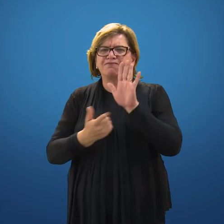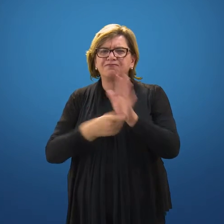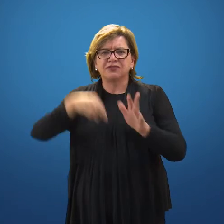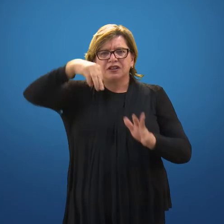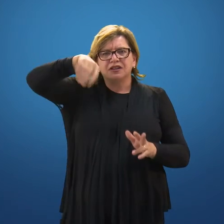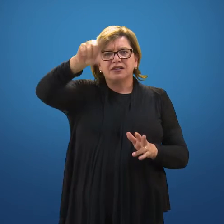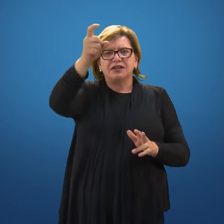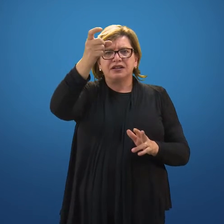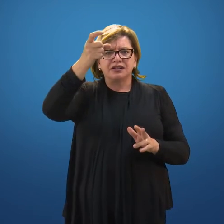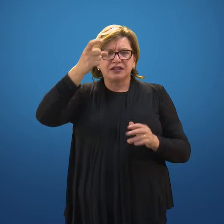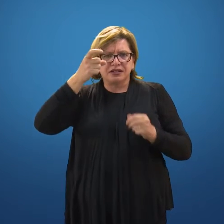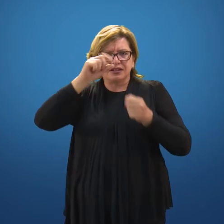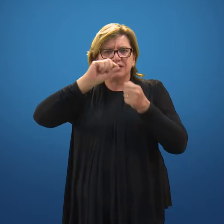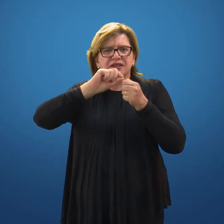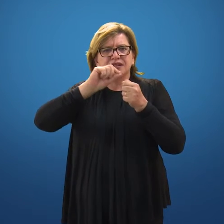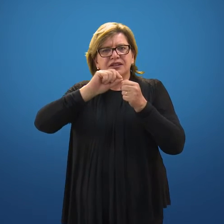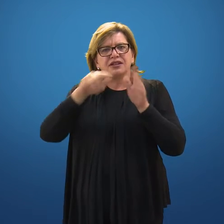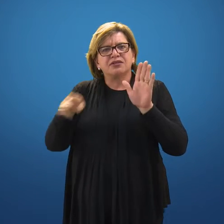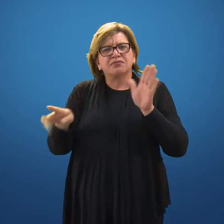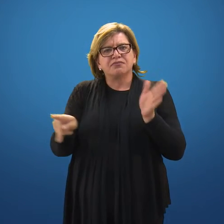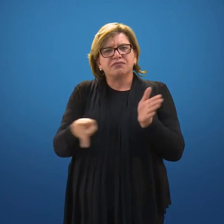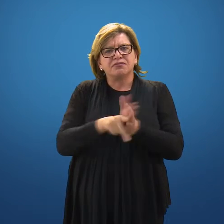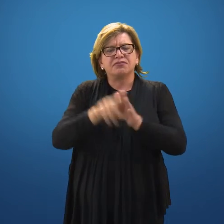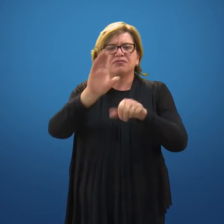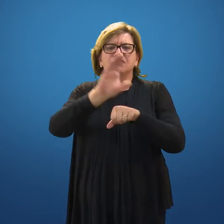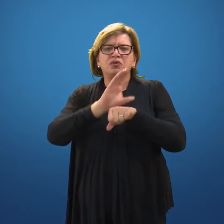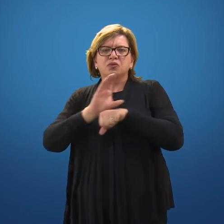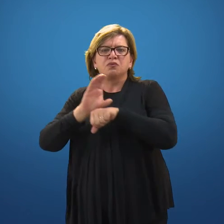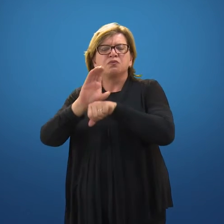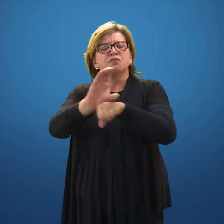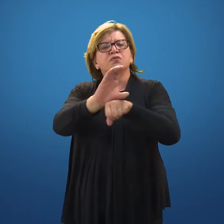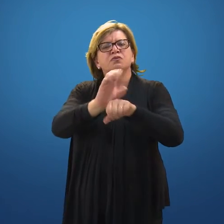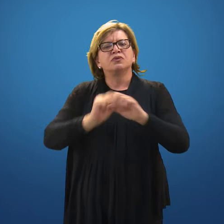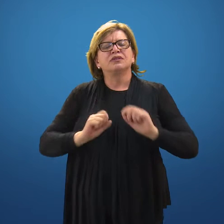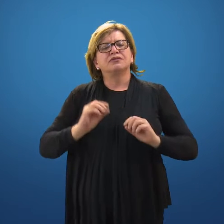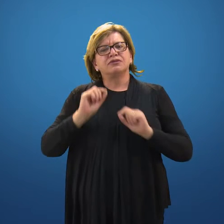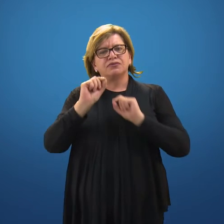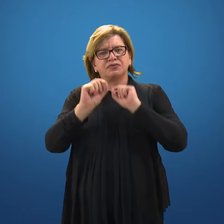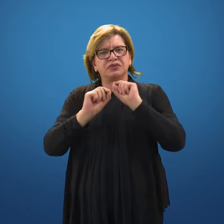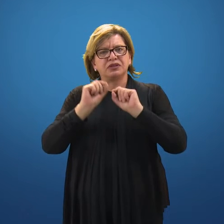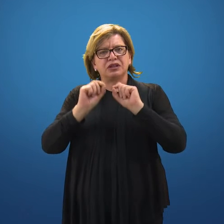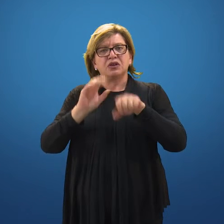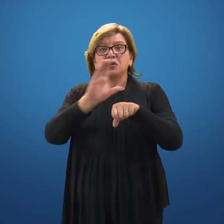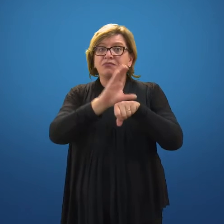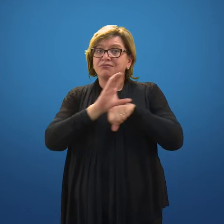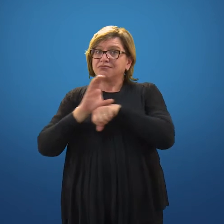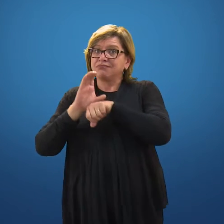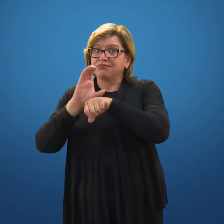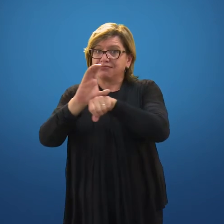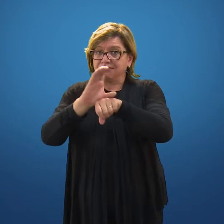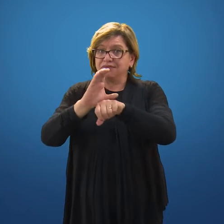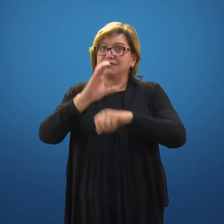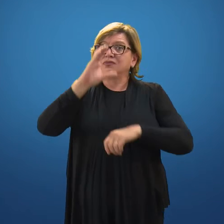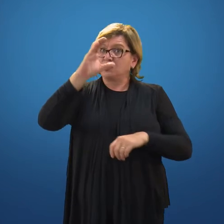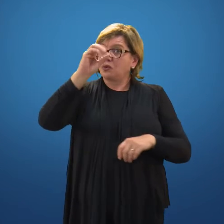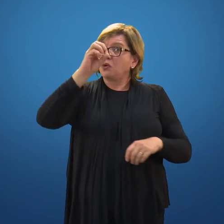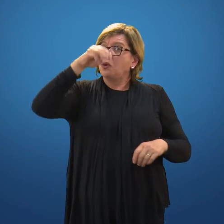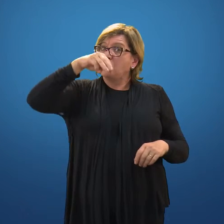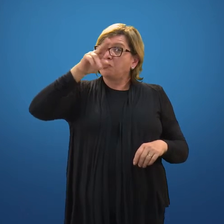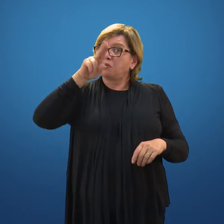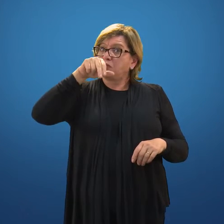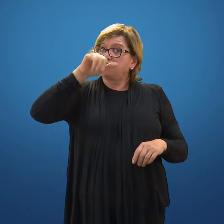Marx fazia dentro de um sistema comunista de produção. Portanto, o comunismo, né, como